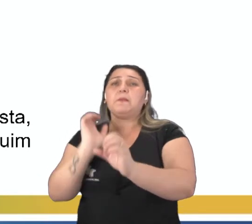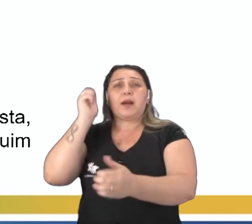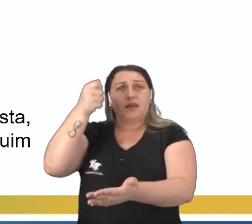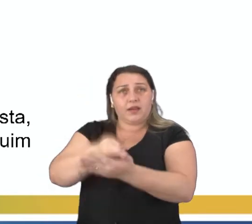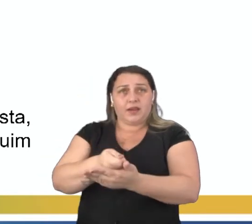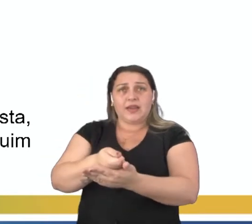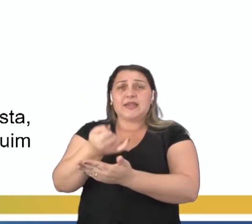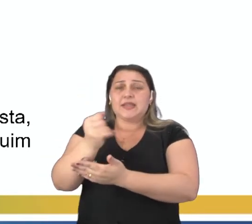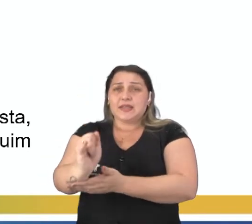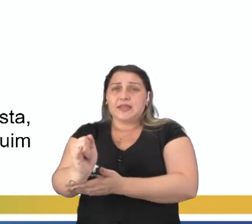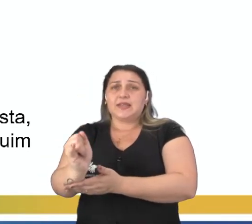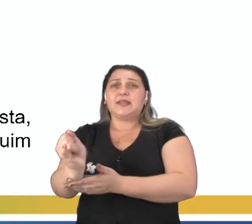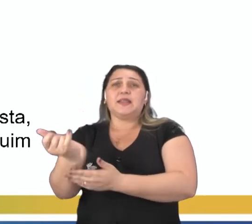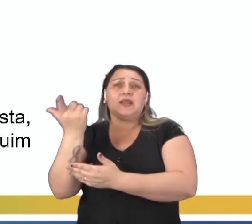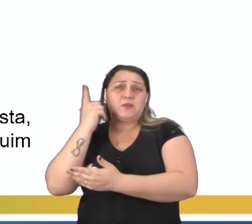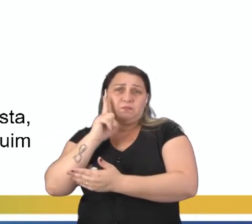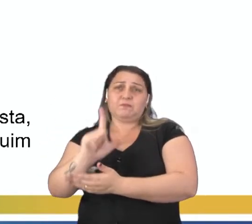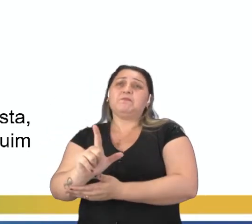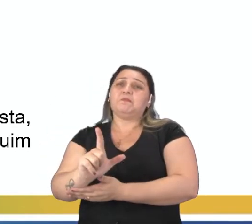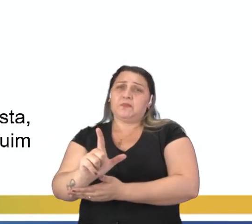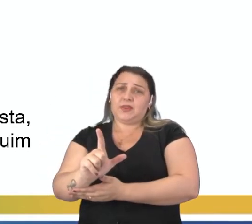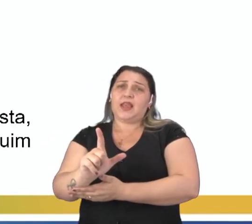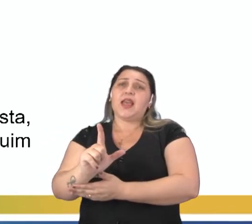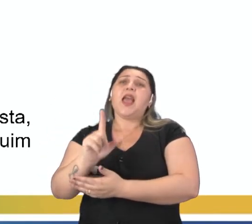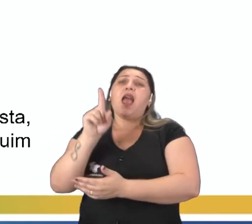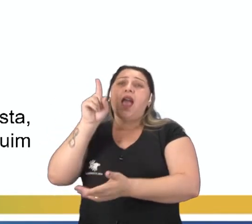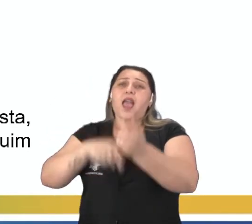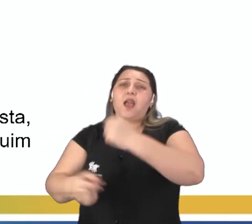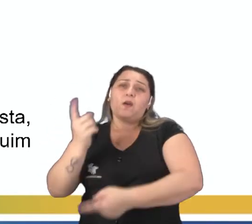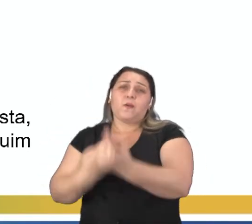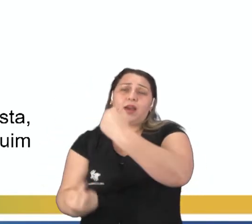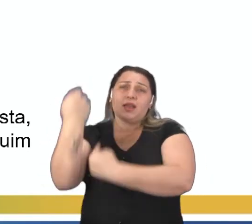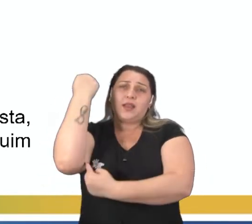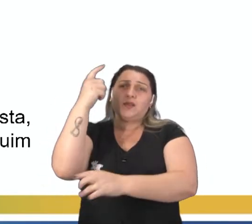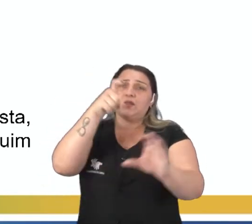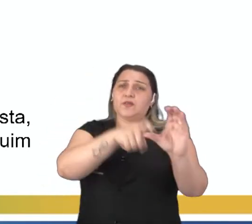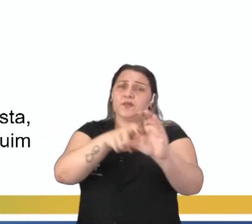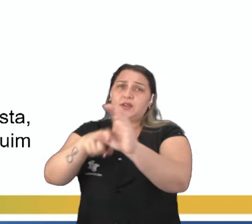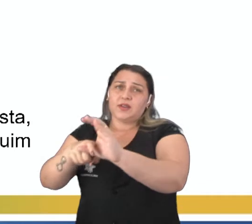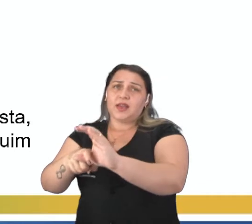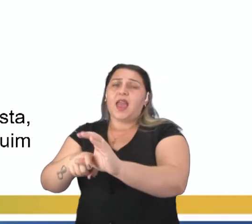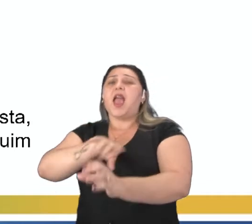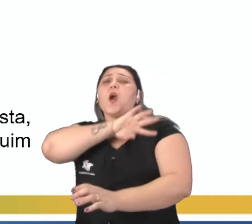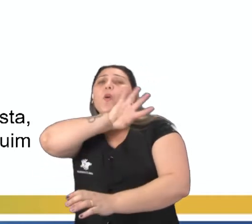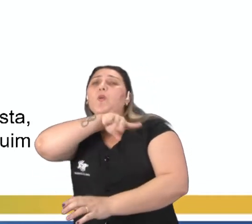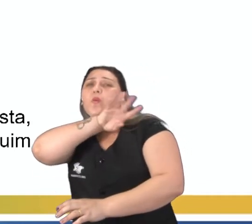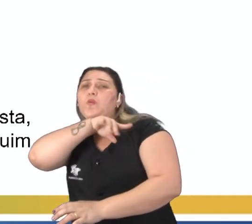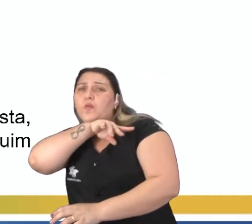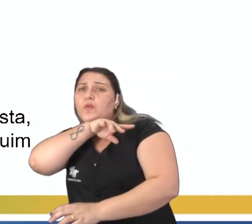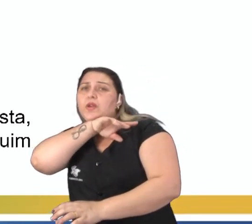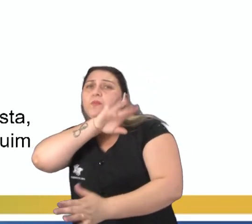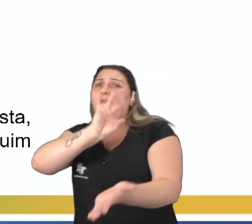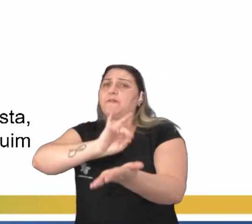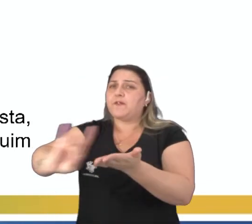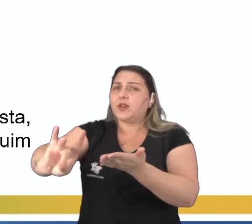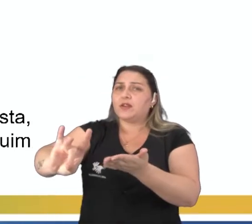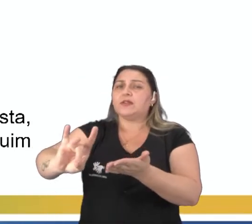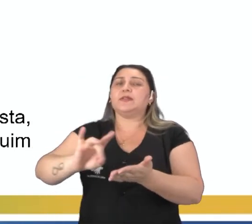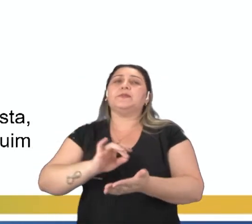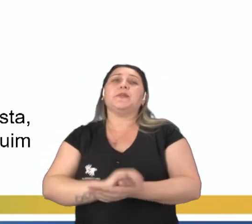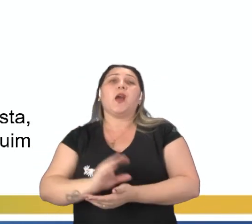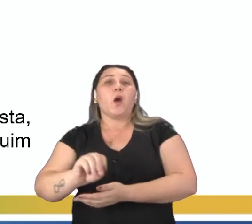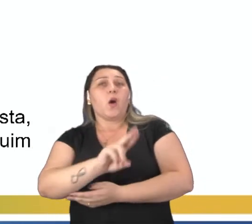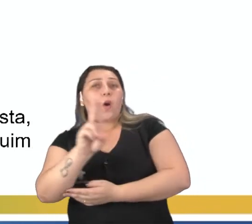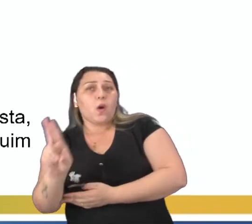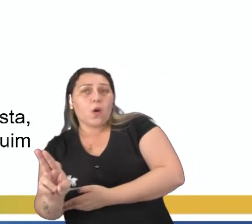pagar. Se herdou, é uma herança, e por se tratar de uma dívida, acaba sendo algo ruim, uma vingança.